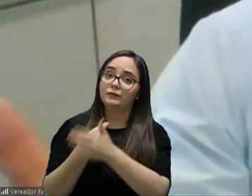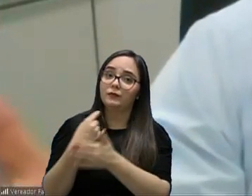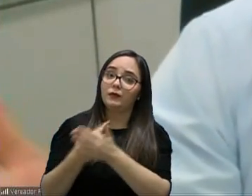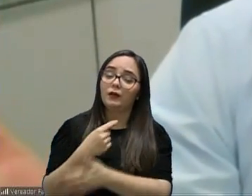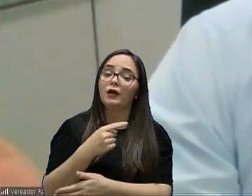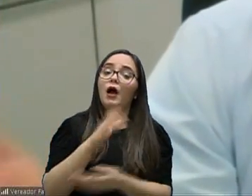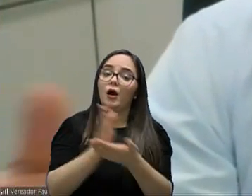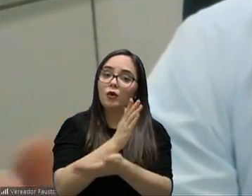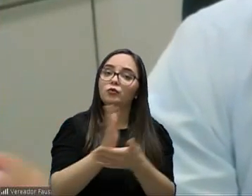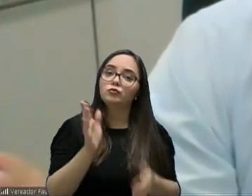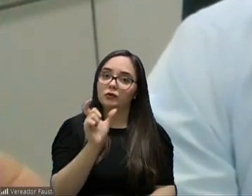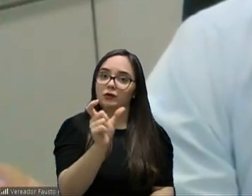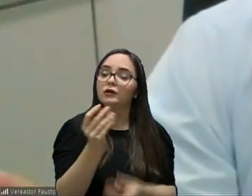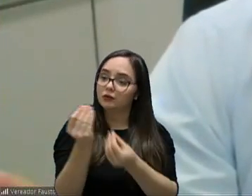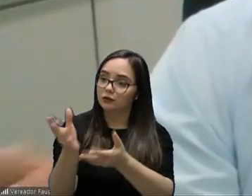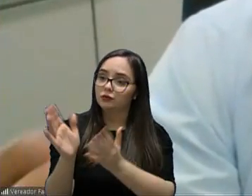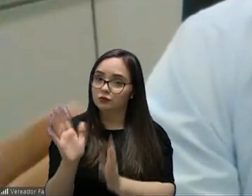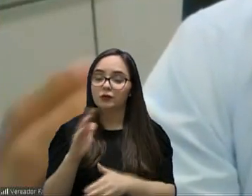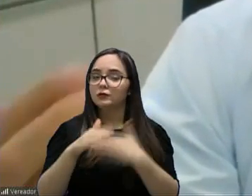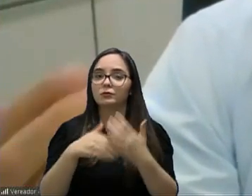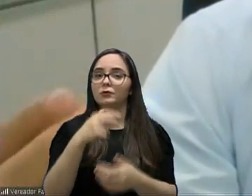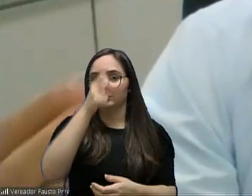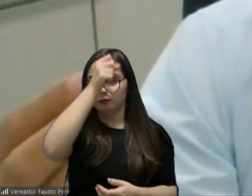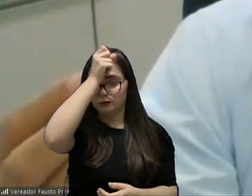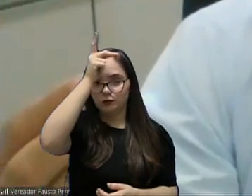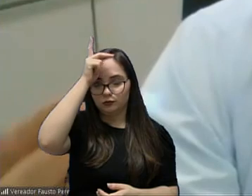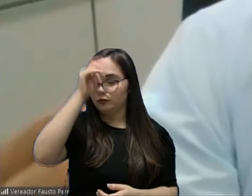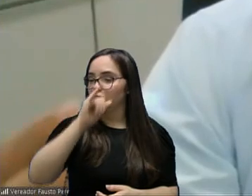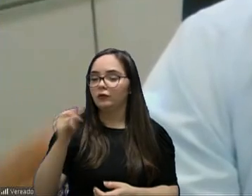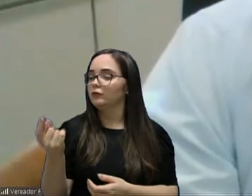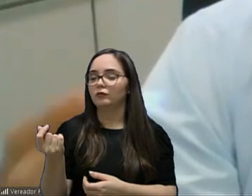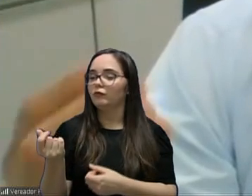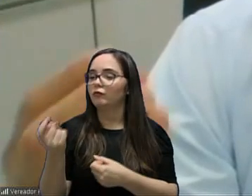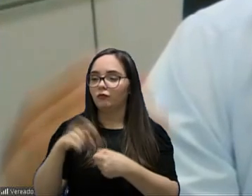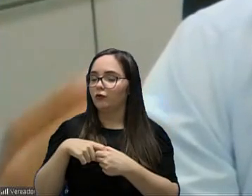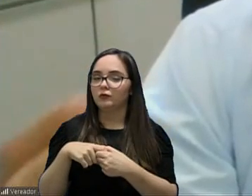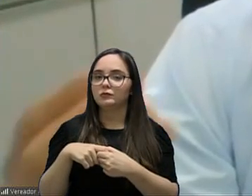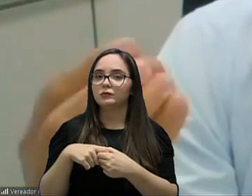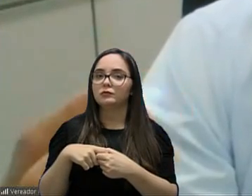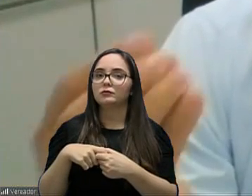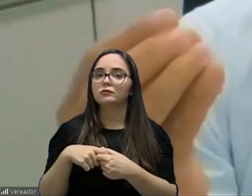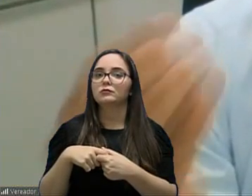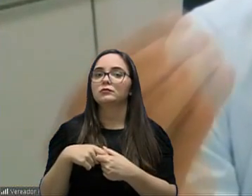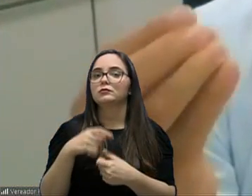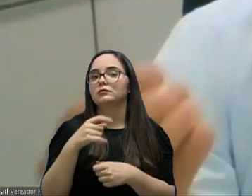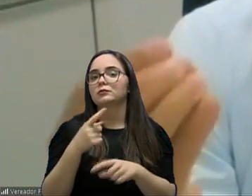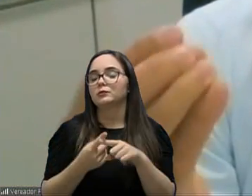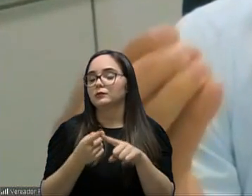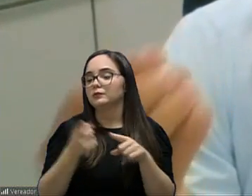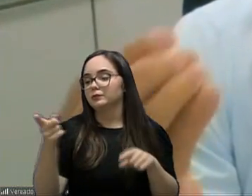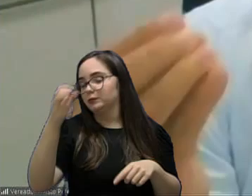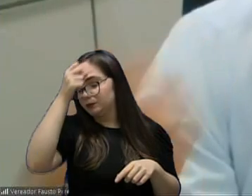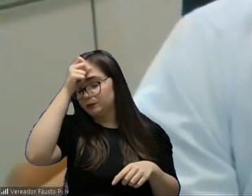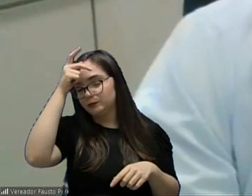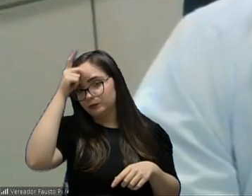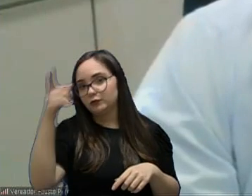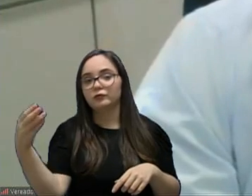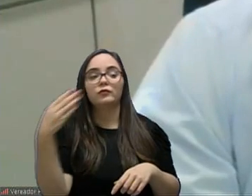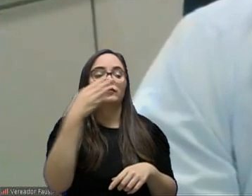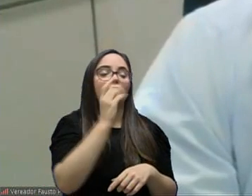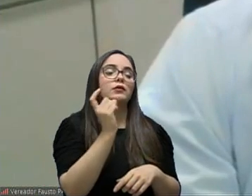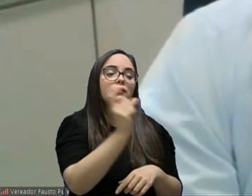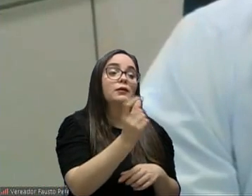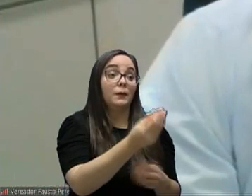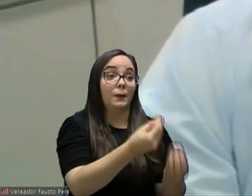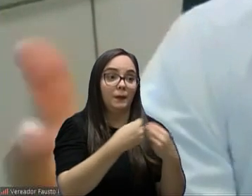desses cartões aí. É um absurdo, é constrangedor. A família vai lá retirar um cartão que está no nome dela, aí agora a Prefeitura